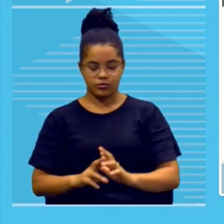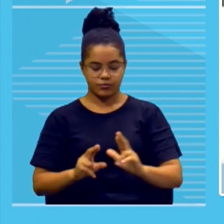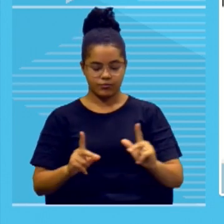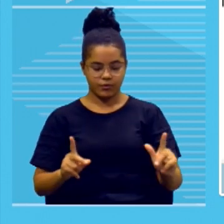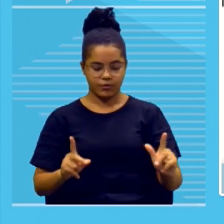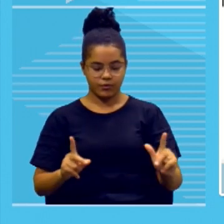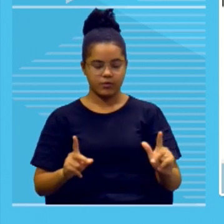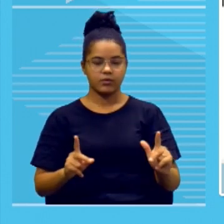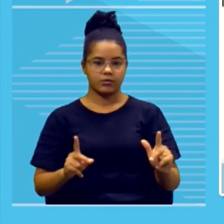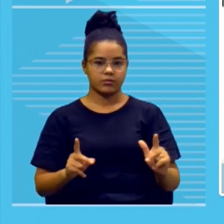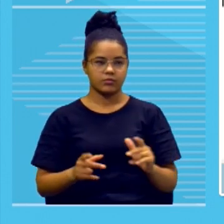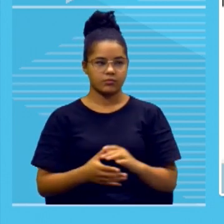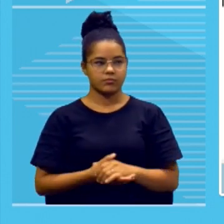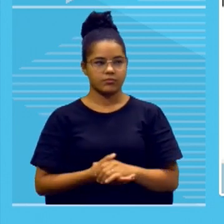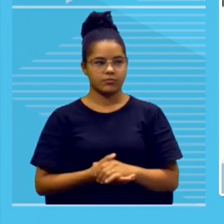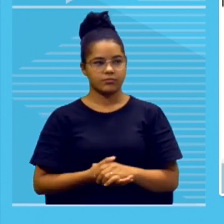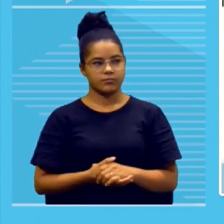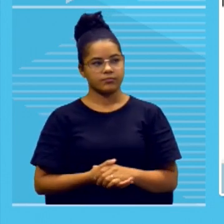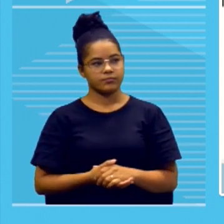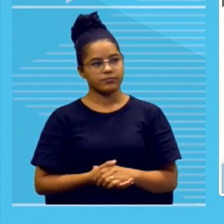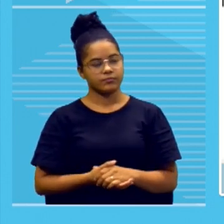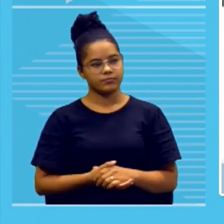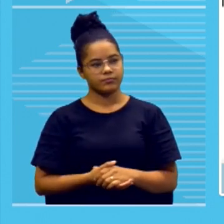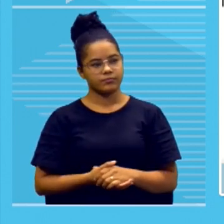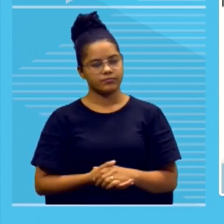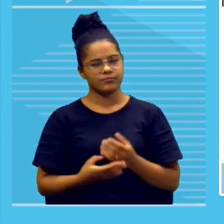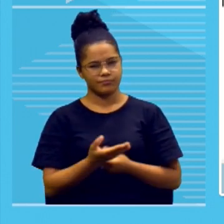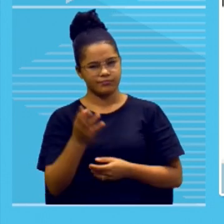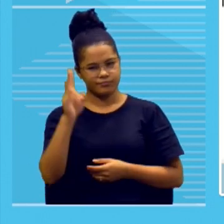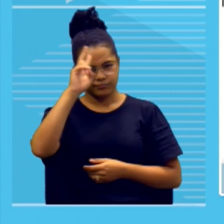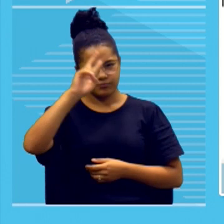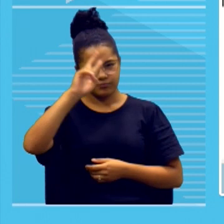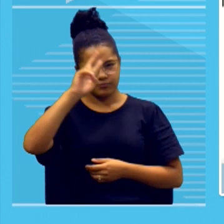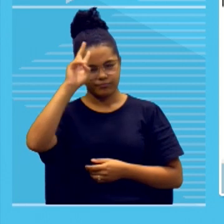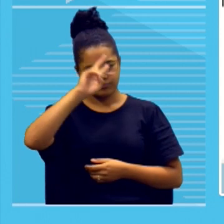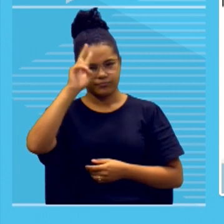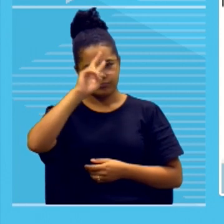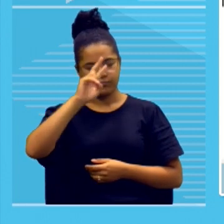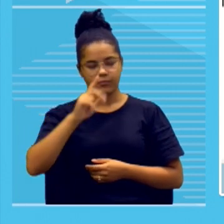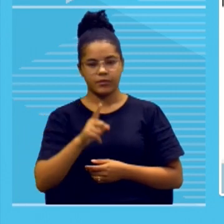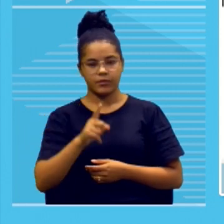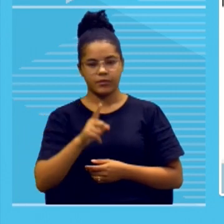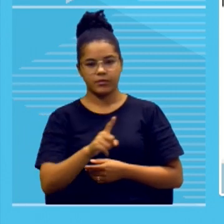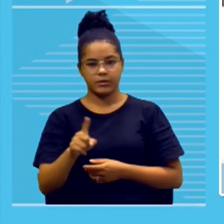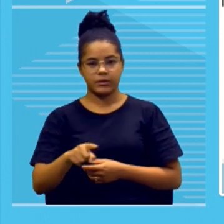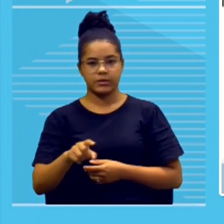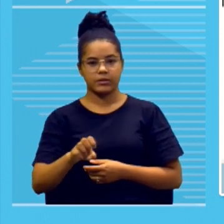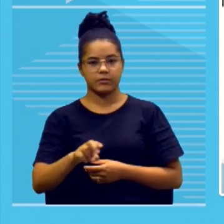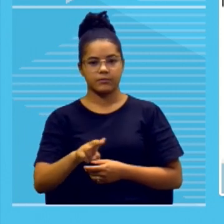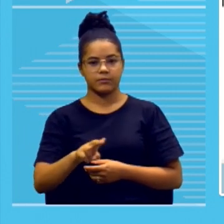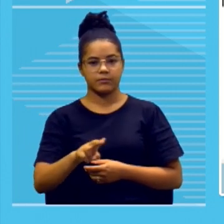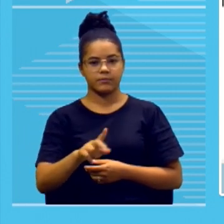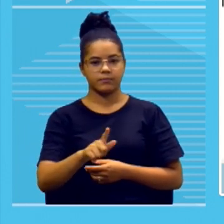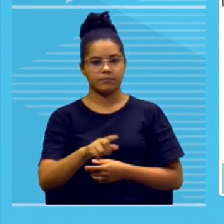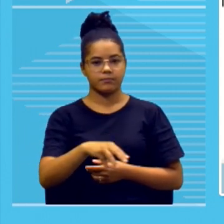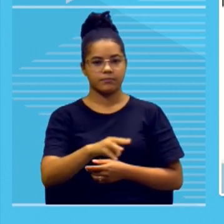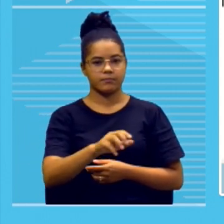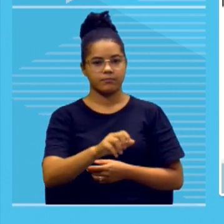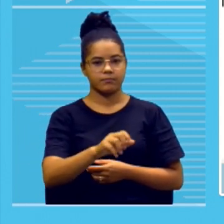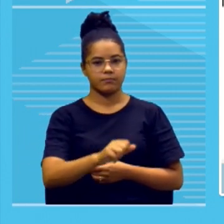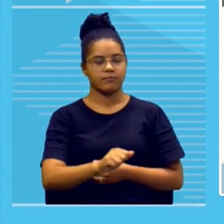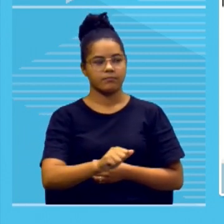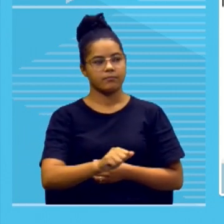lá quando eu estava falando da azeugma, da omissão, né? Havia sujeitos diferentes lá.